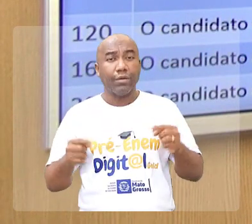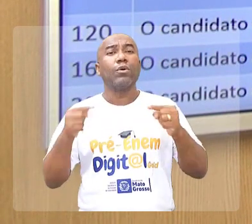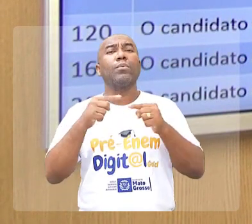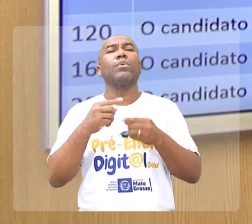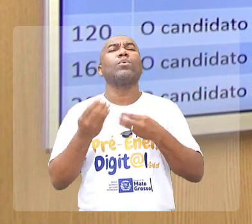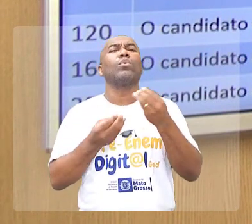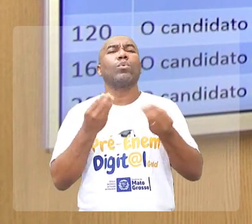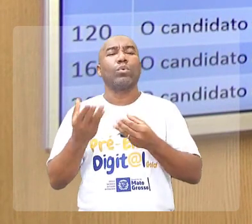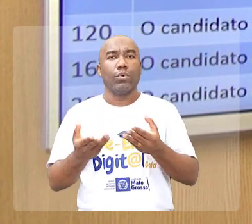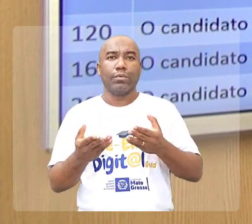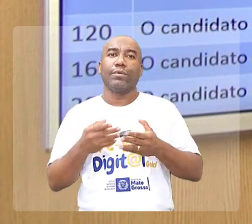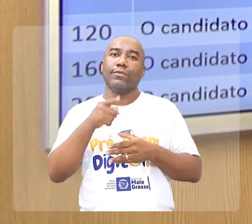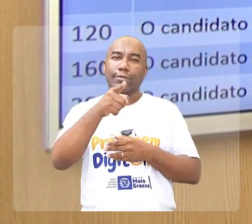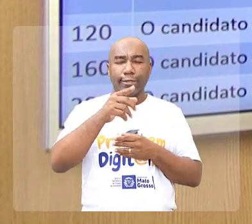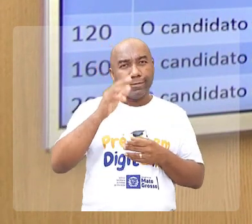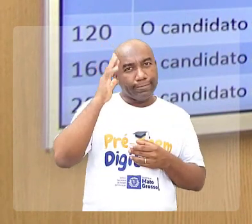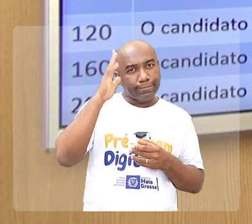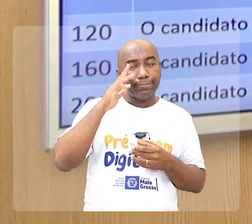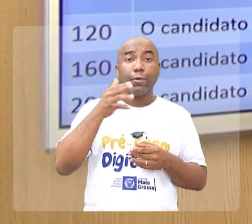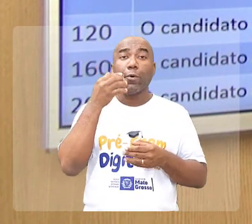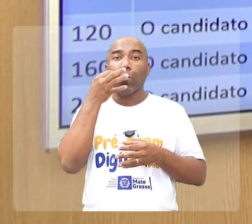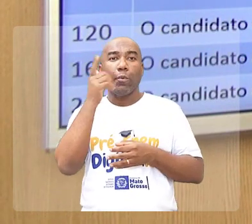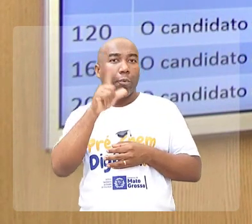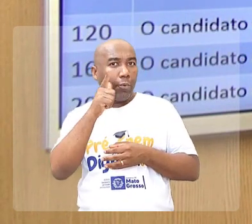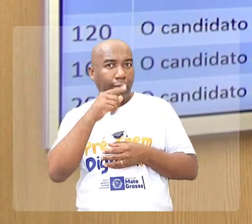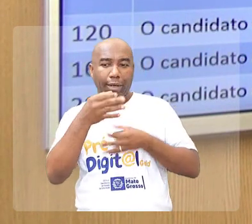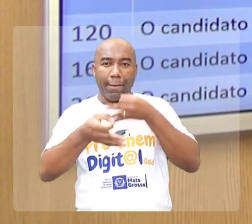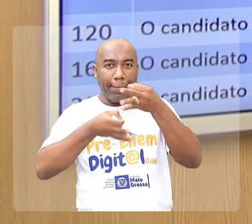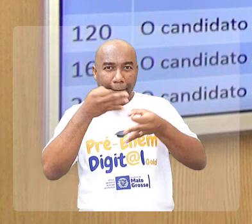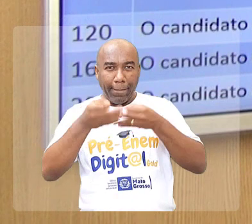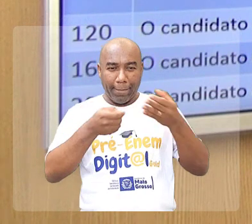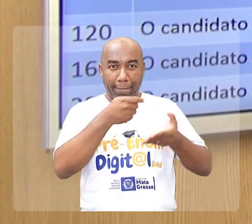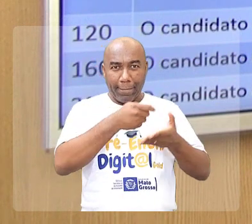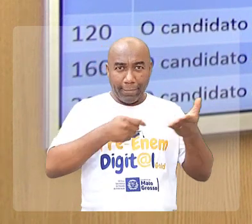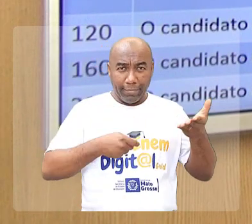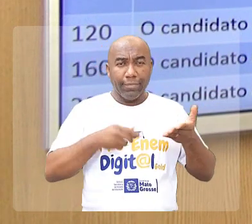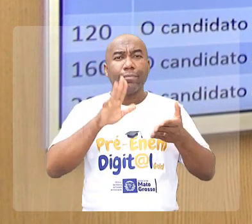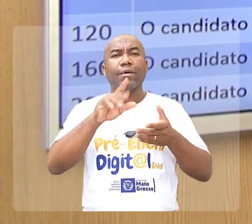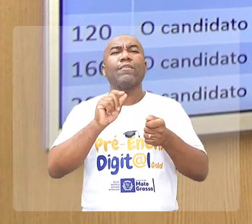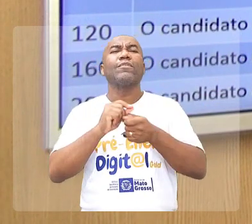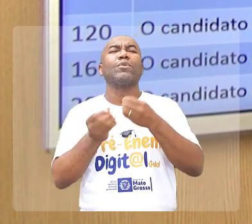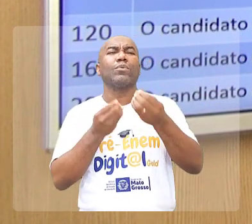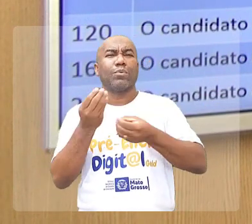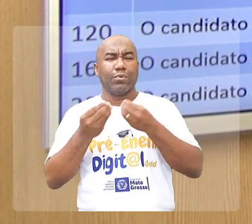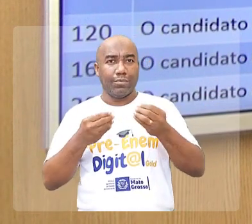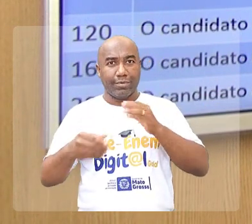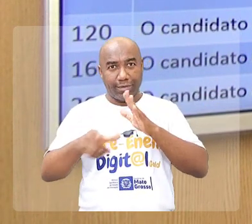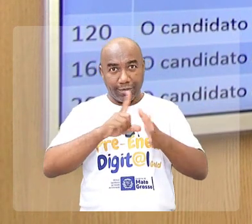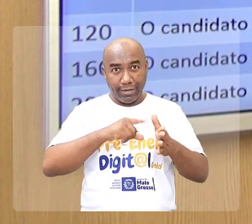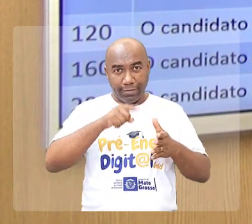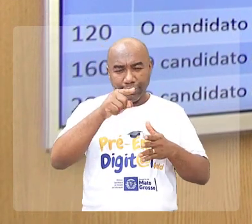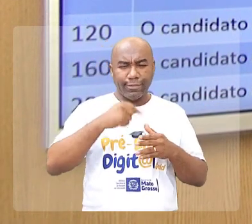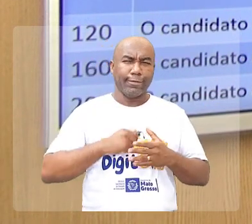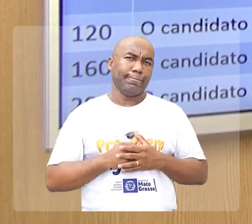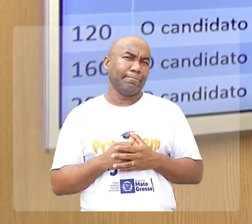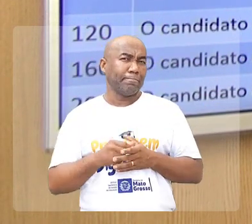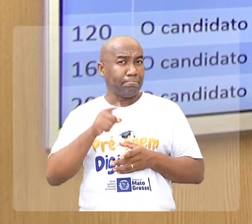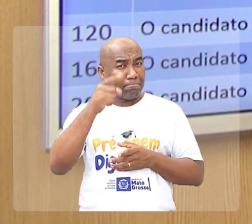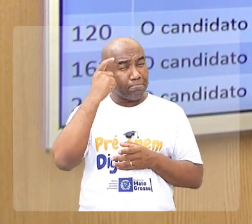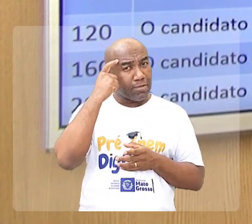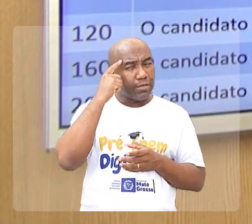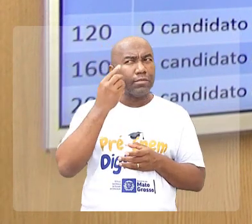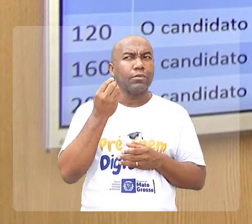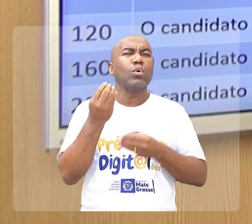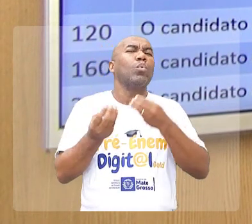que a gente faz com o problema? Resolve. Mas tem um espaço reservado para isso. Você não